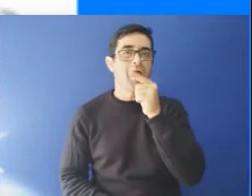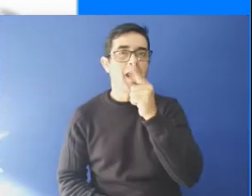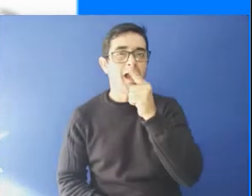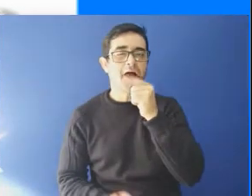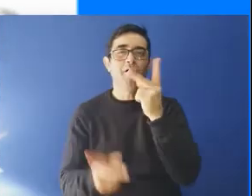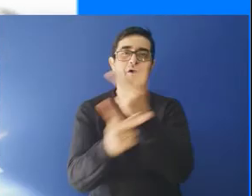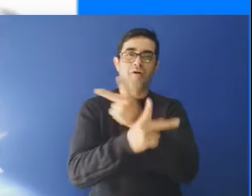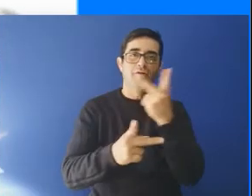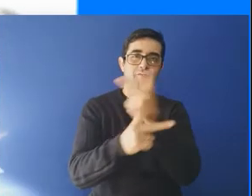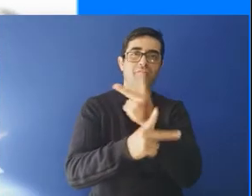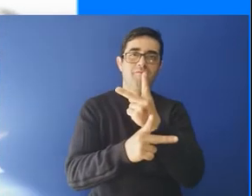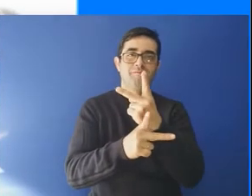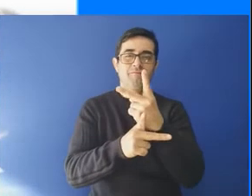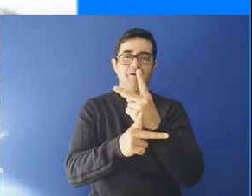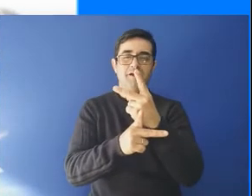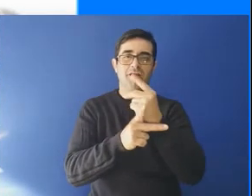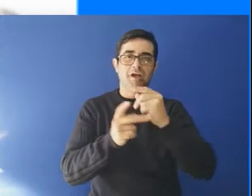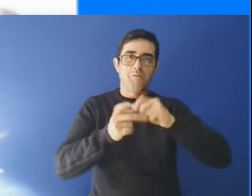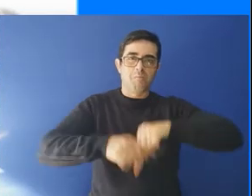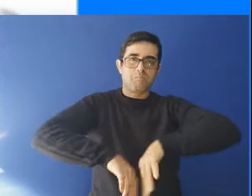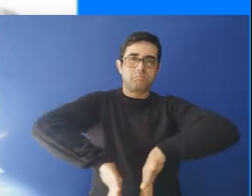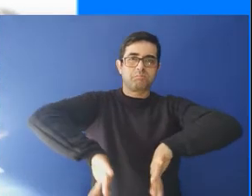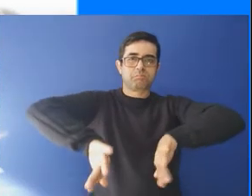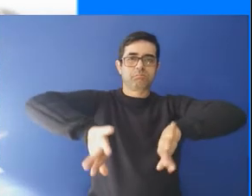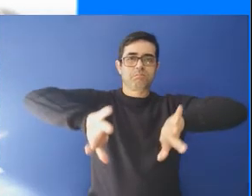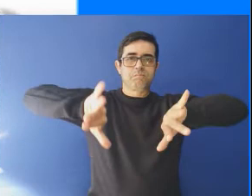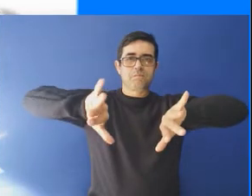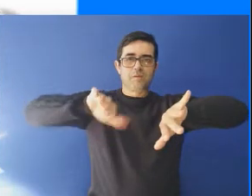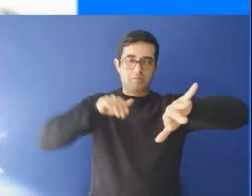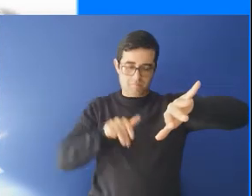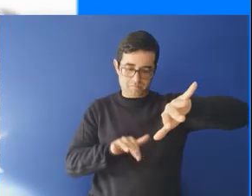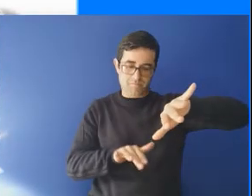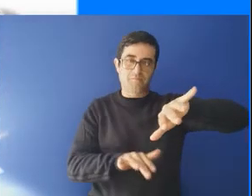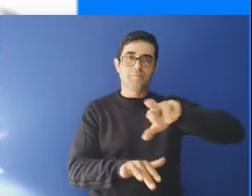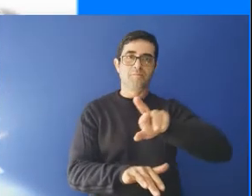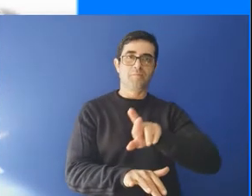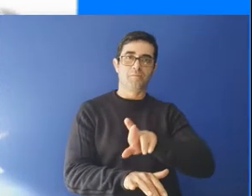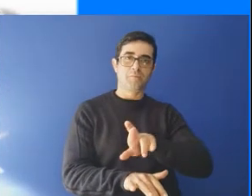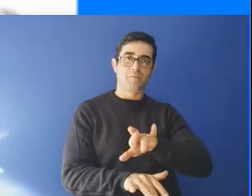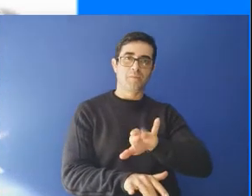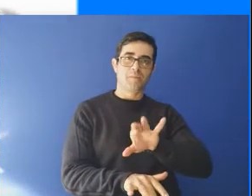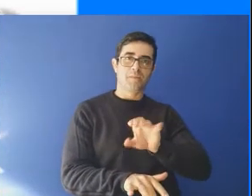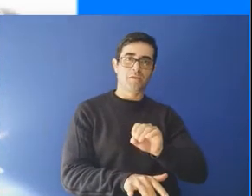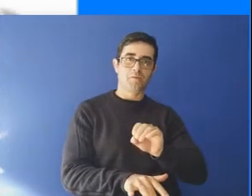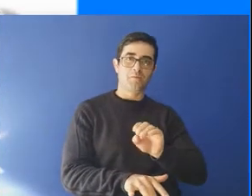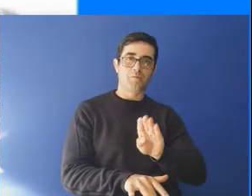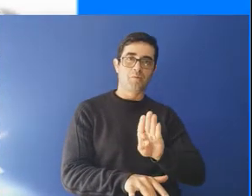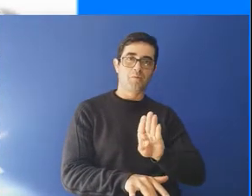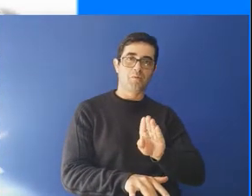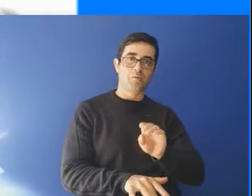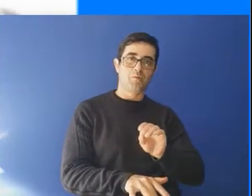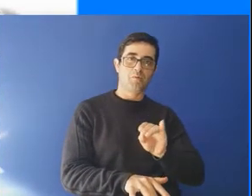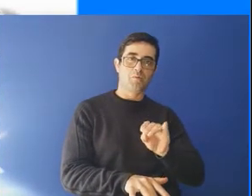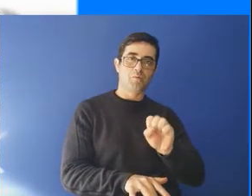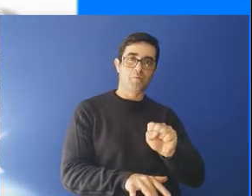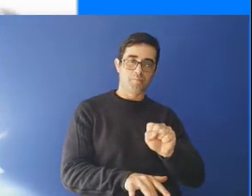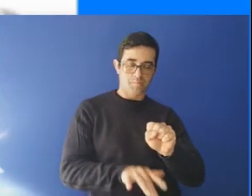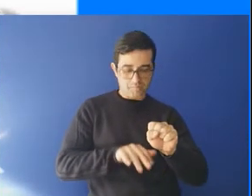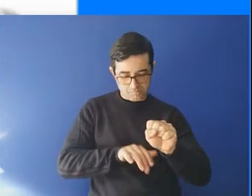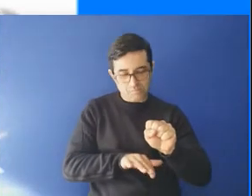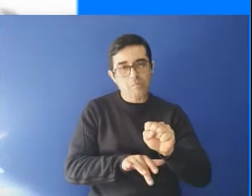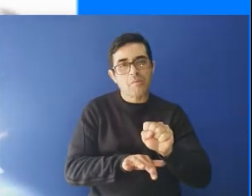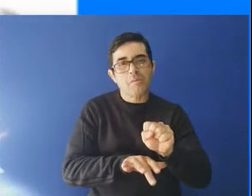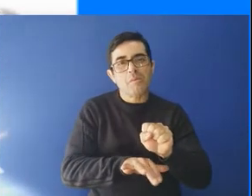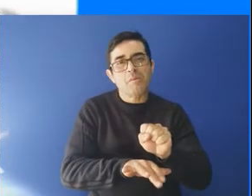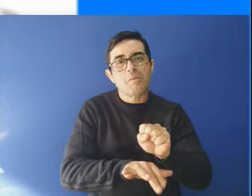quanto do vento, né? Ali no fundo desse vale a gente tem um rio, que é o Rio dos Bois,